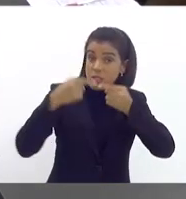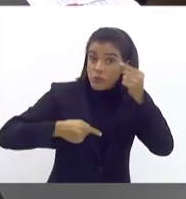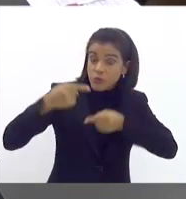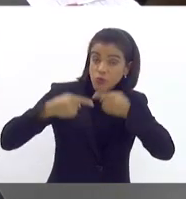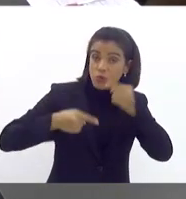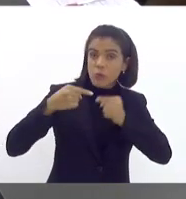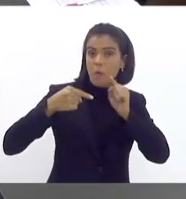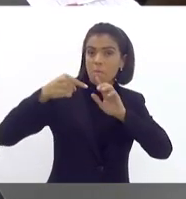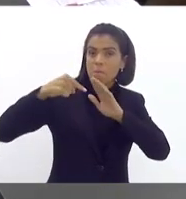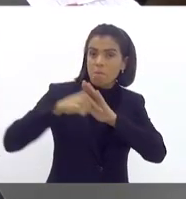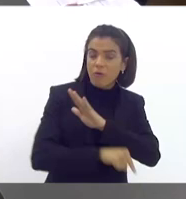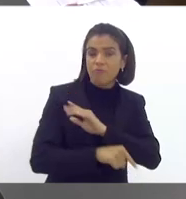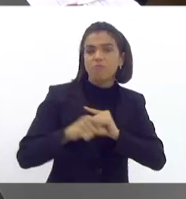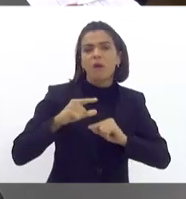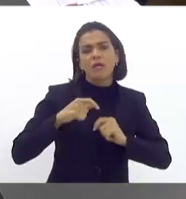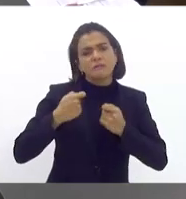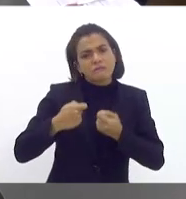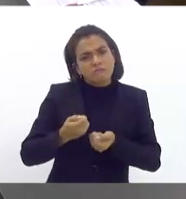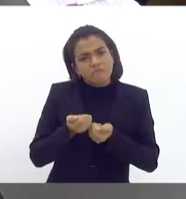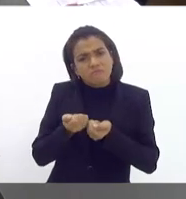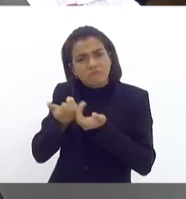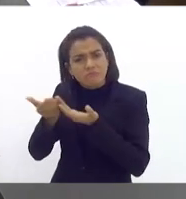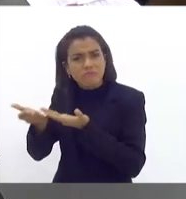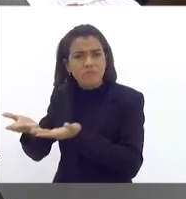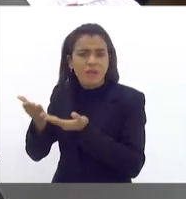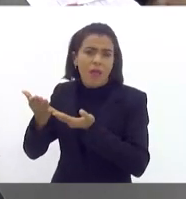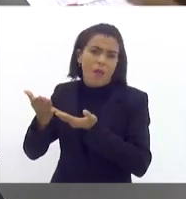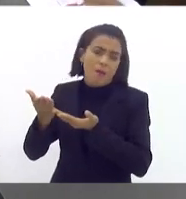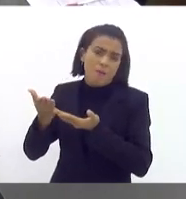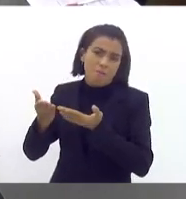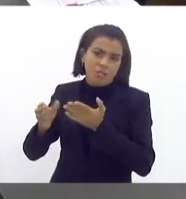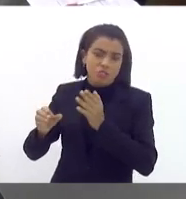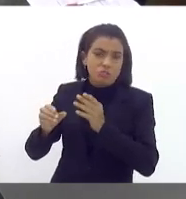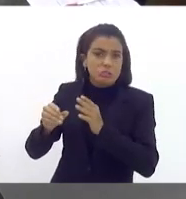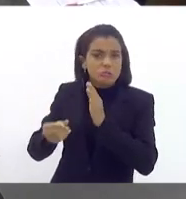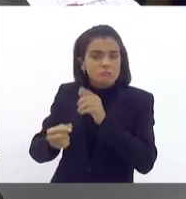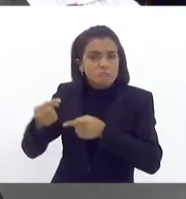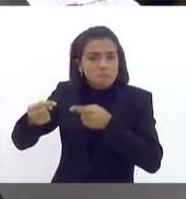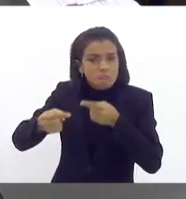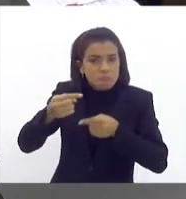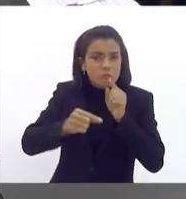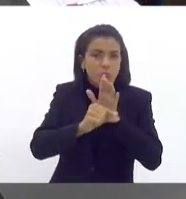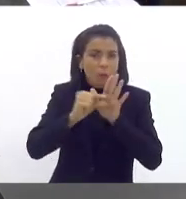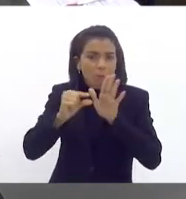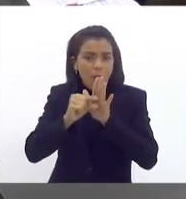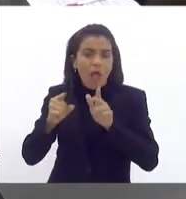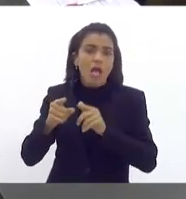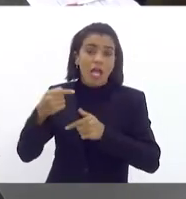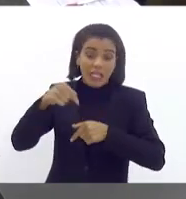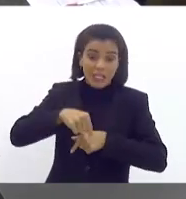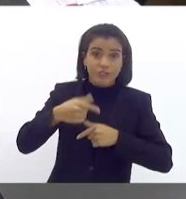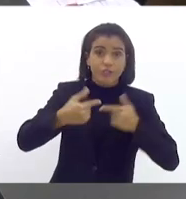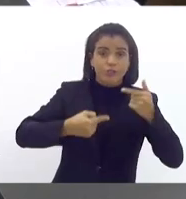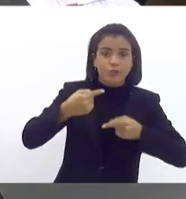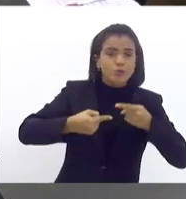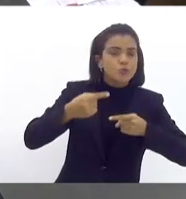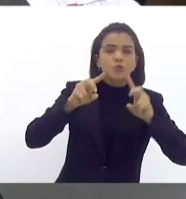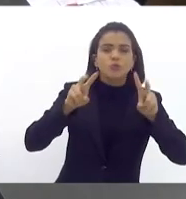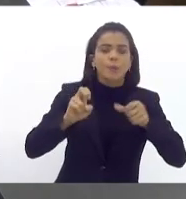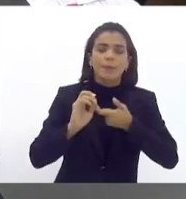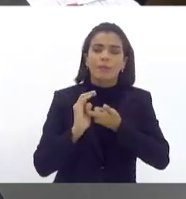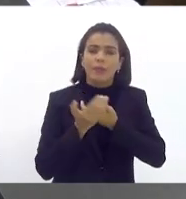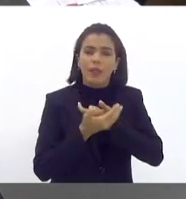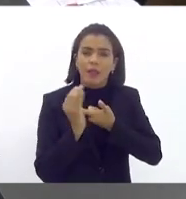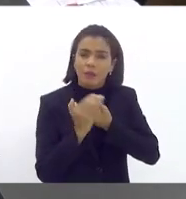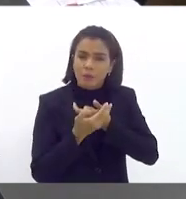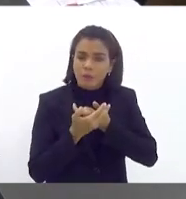para receber emendas de outros colegas. E aqui a gente fazer uma discussão mais profunda sobre a terminologia, sobre que setores a gente contempla na lei ou